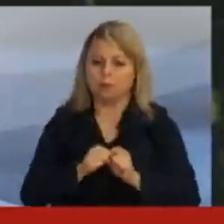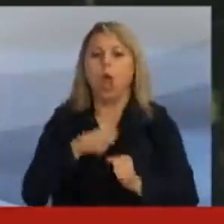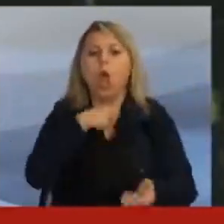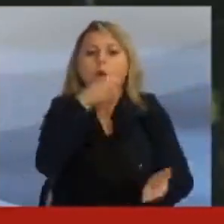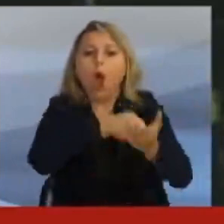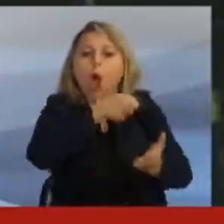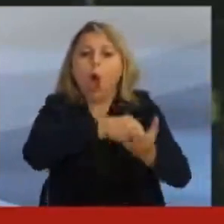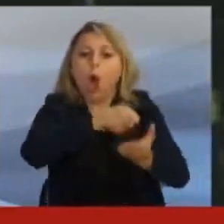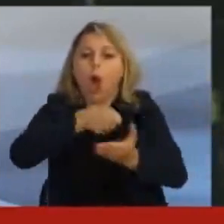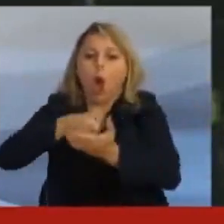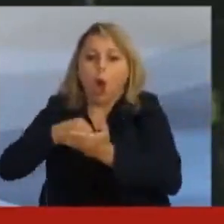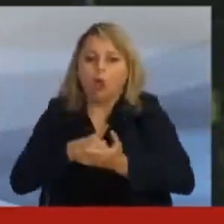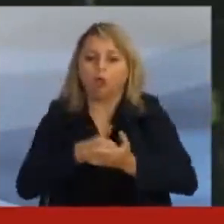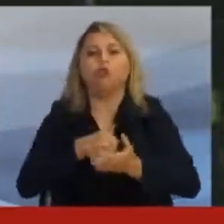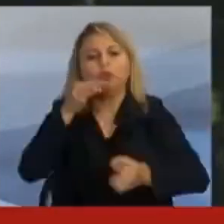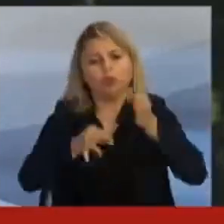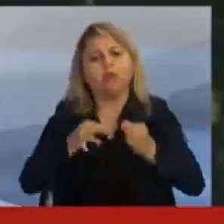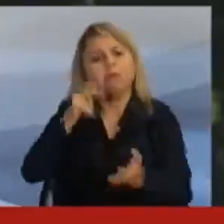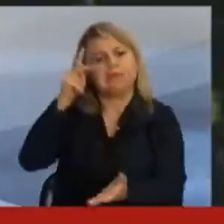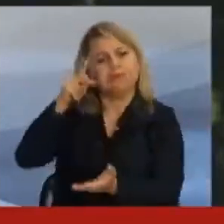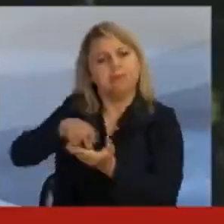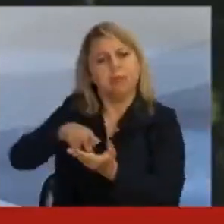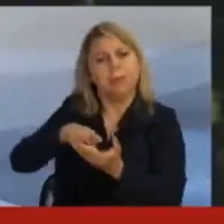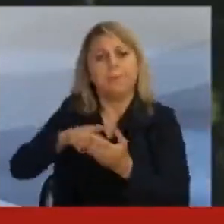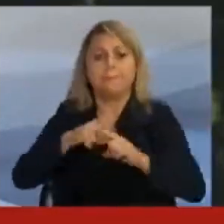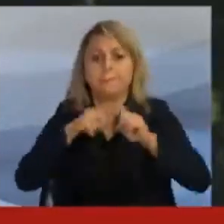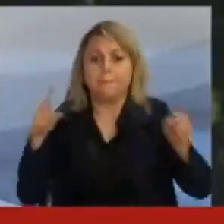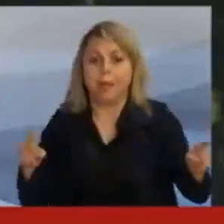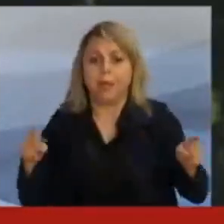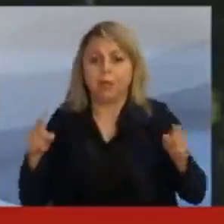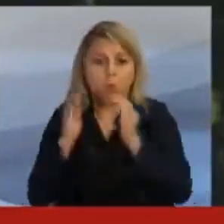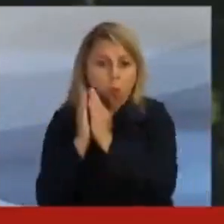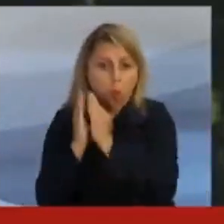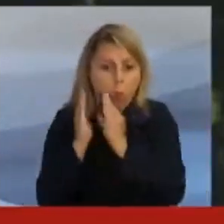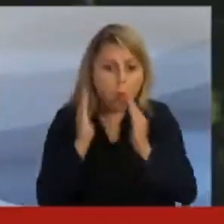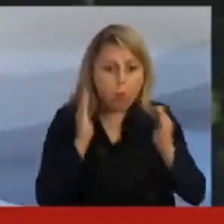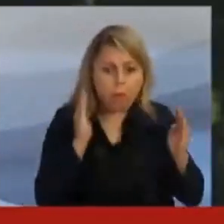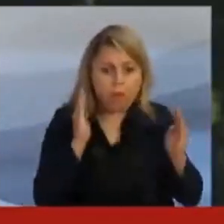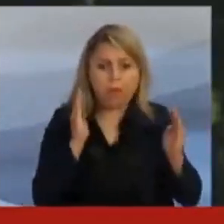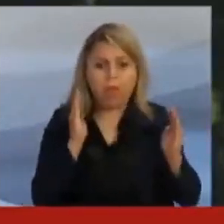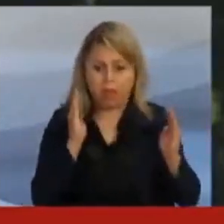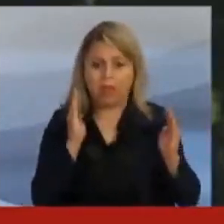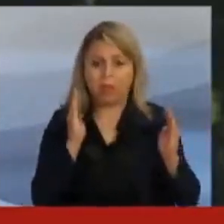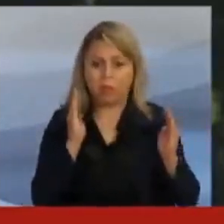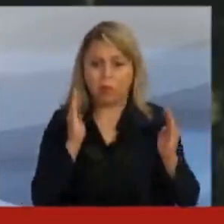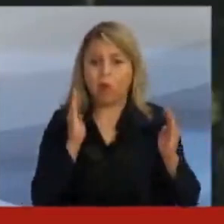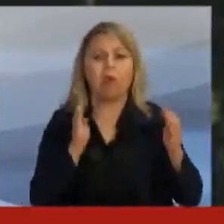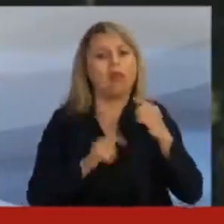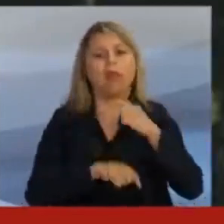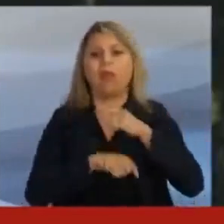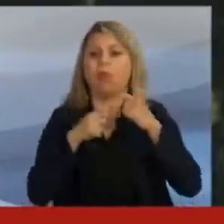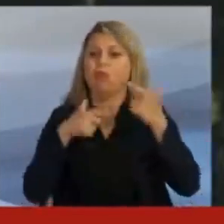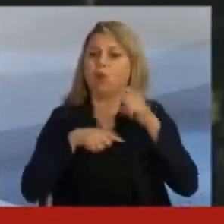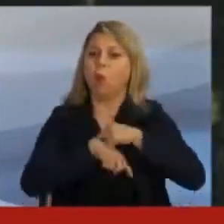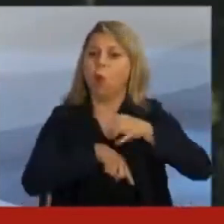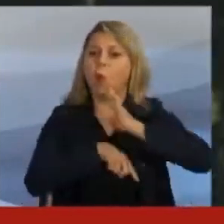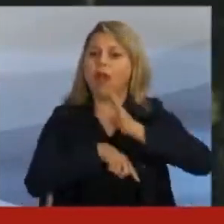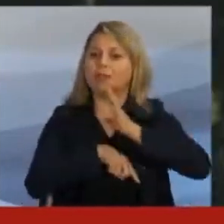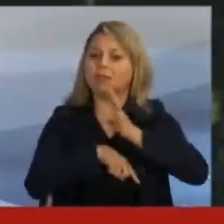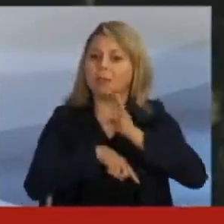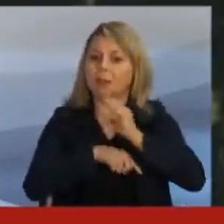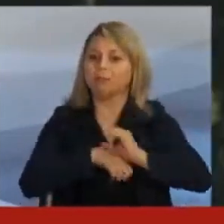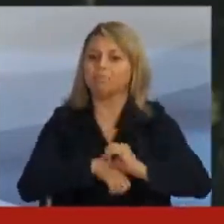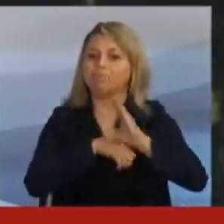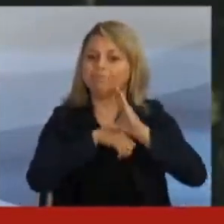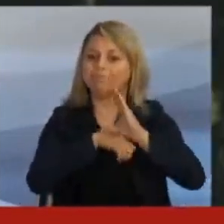cobrança justa é verdade mas que naquele momento sequer havia tomado conhecimento do seu